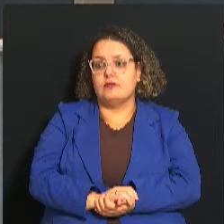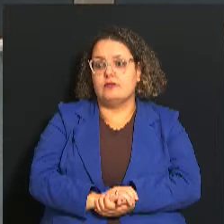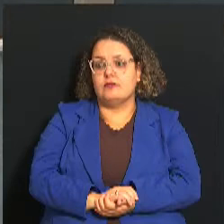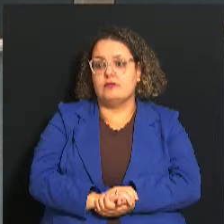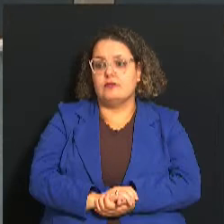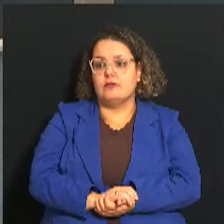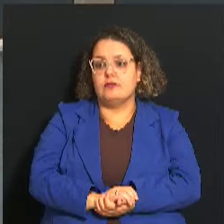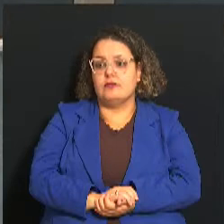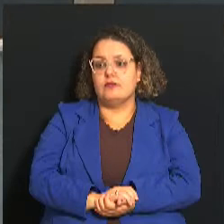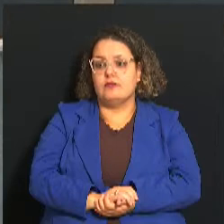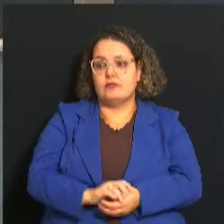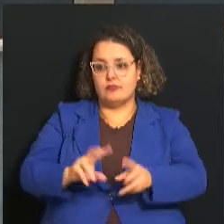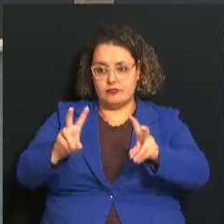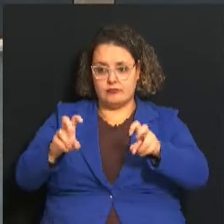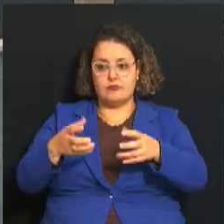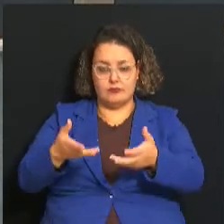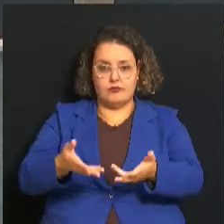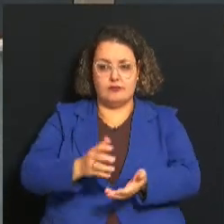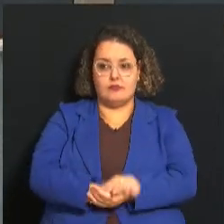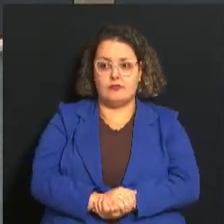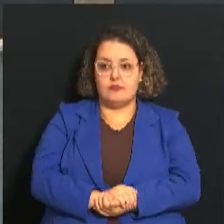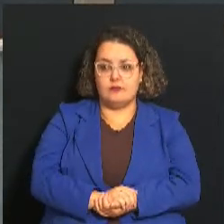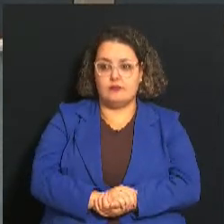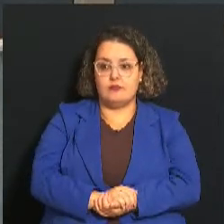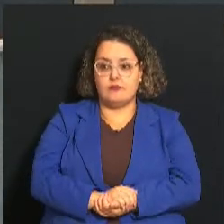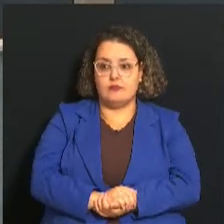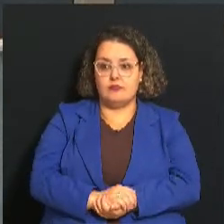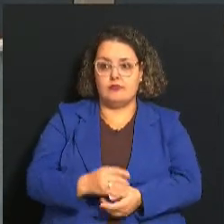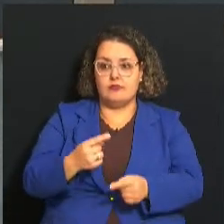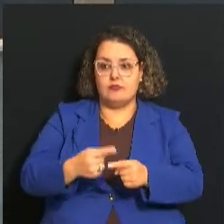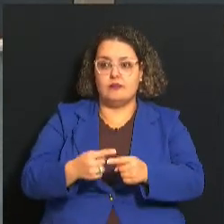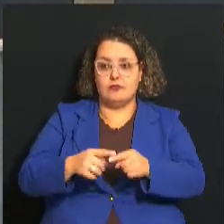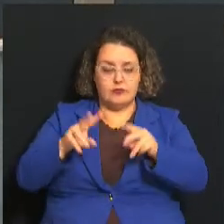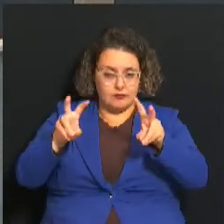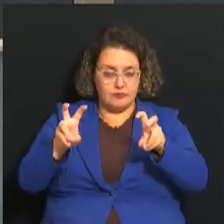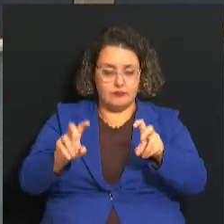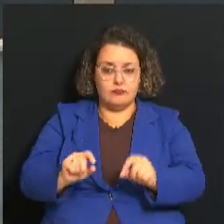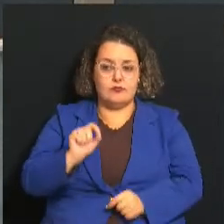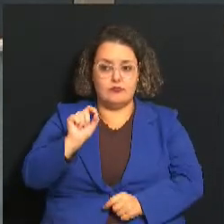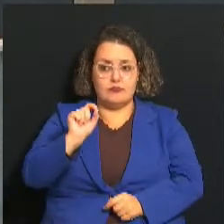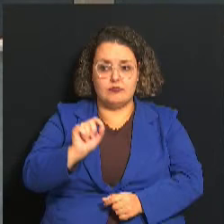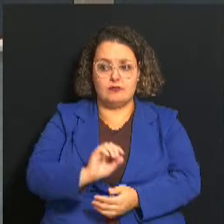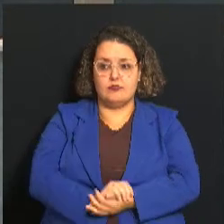tratar desse assunto aqui, porque eu gostaria de tratar de uma questão